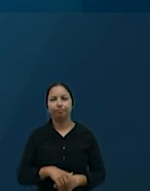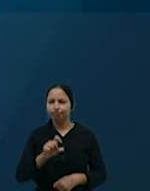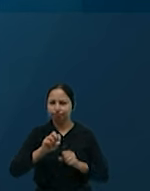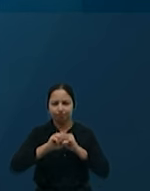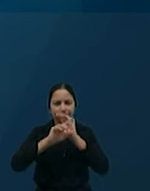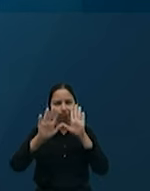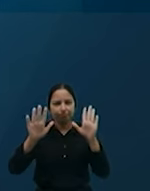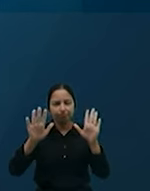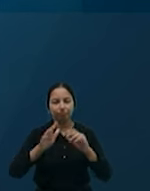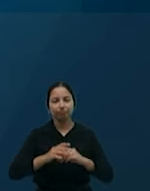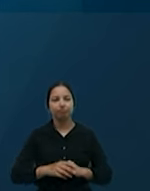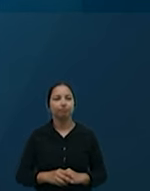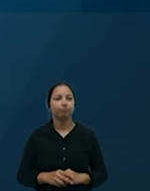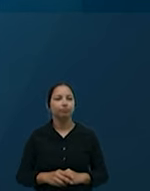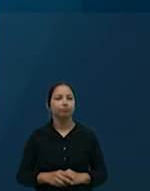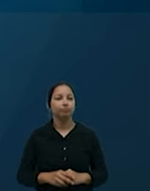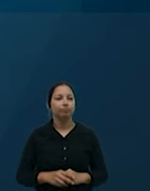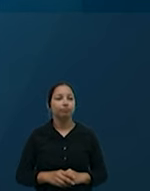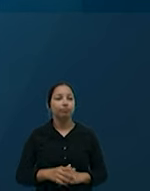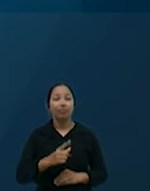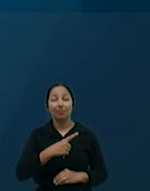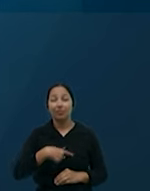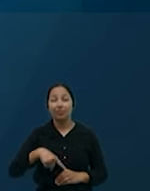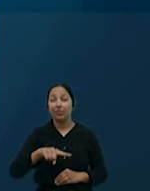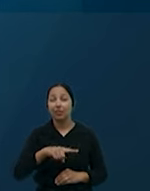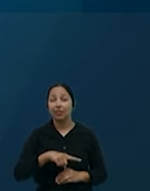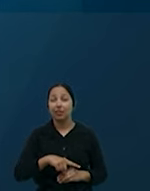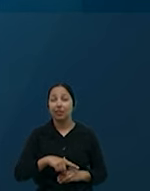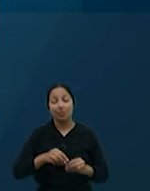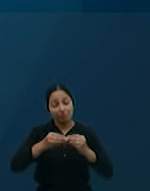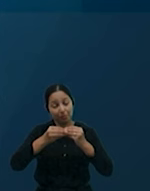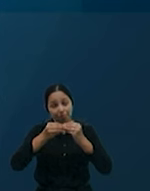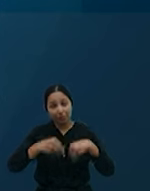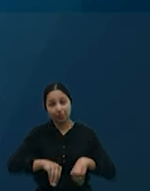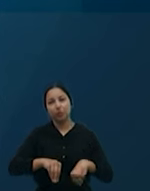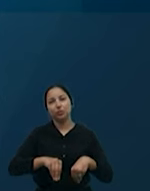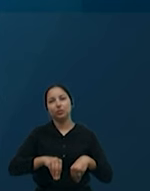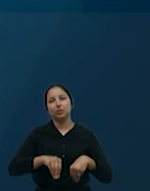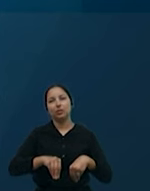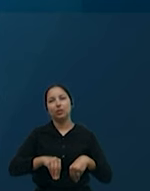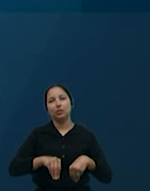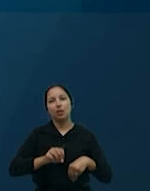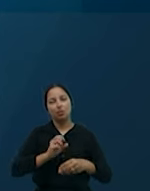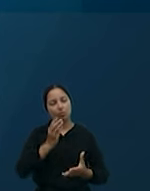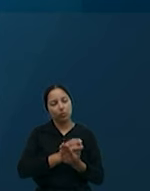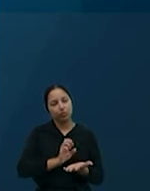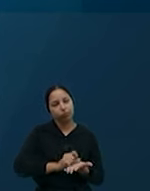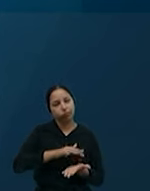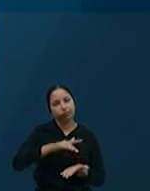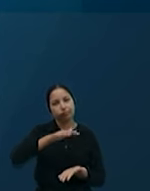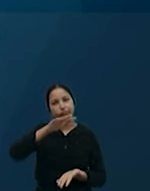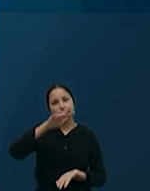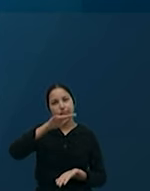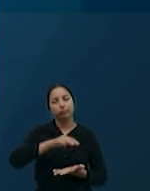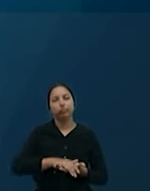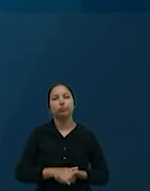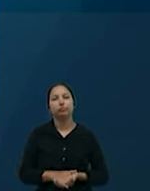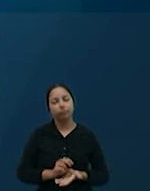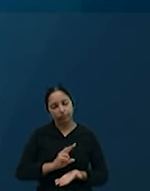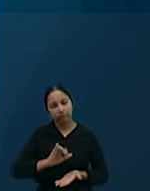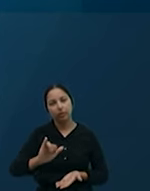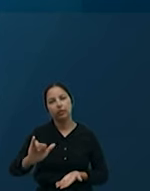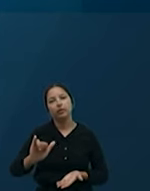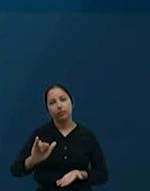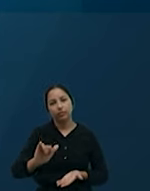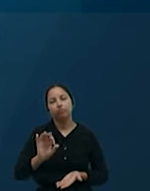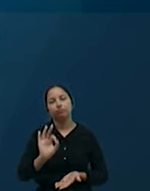vamos potencializar o ajuizamento de demandas judiciais. E isso, não só os senhores,